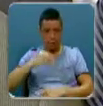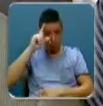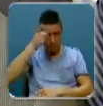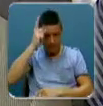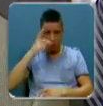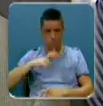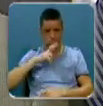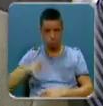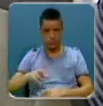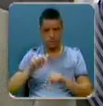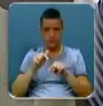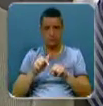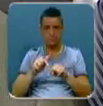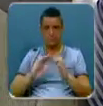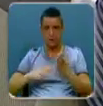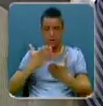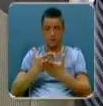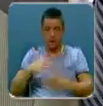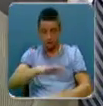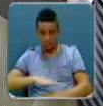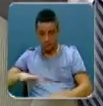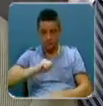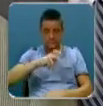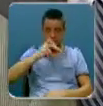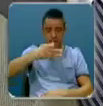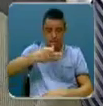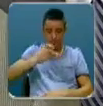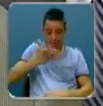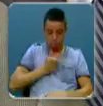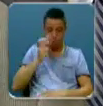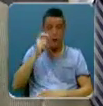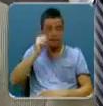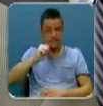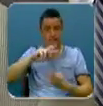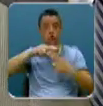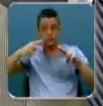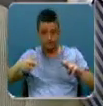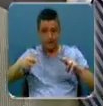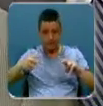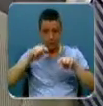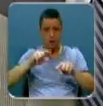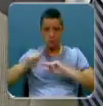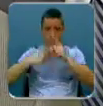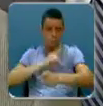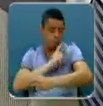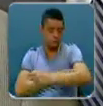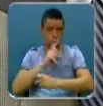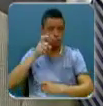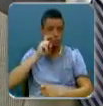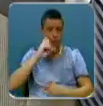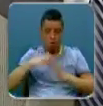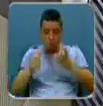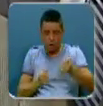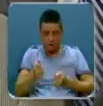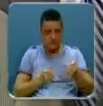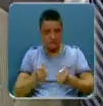portugueses, neste caso concreto, da administração local, sapadores e municipais, tenham uma carreira igual a outras forças de segurança, ou seja, em termos de